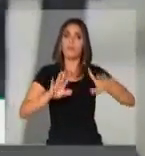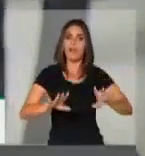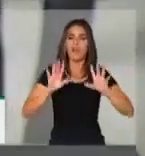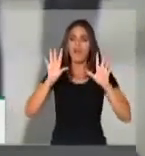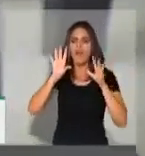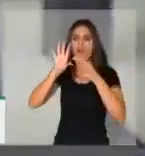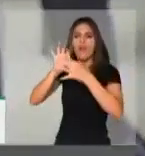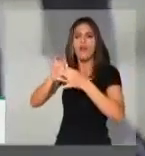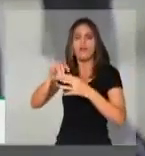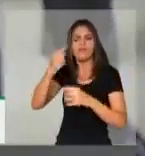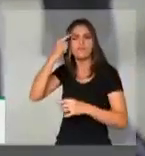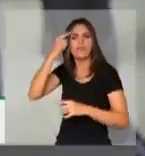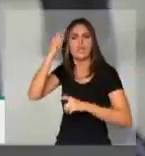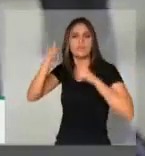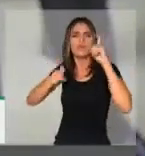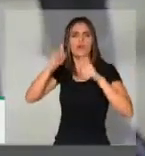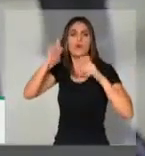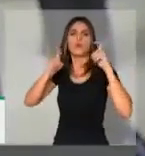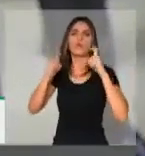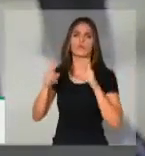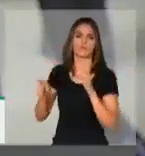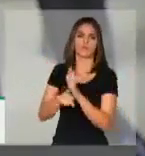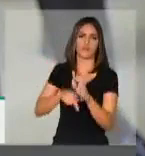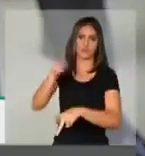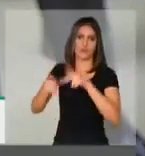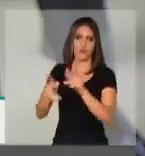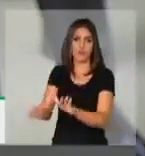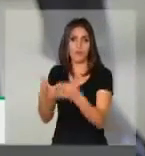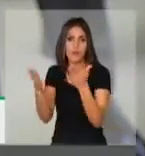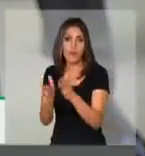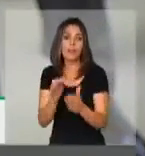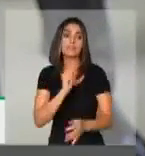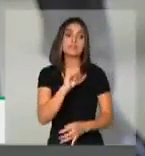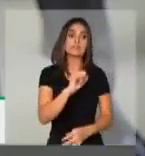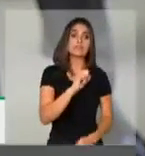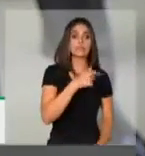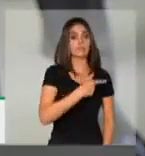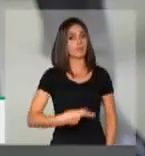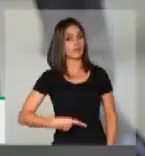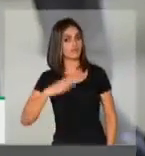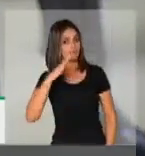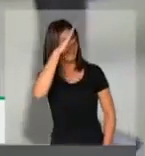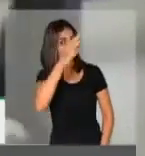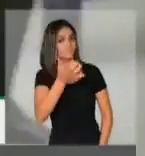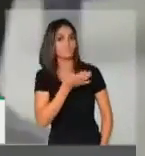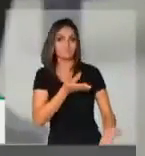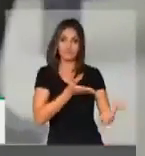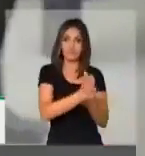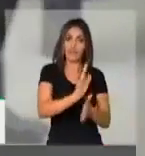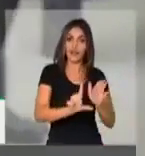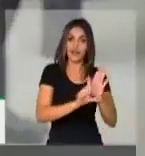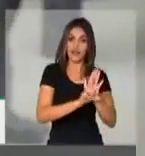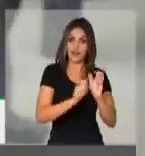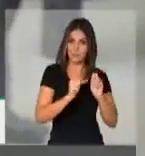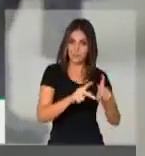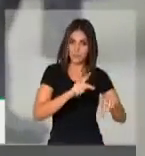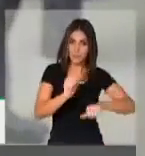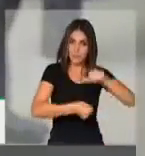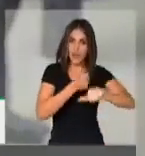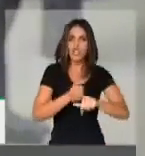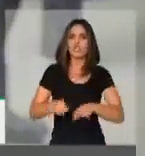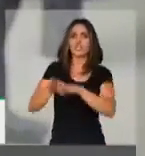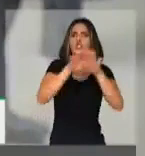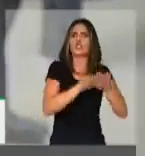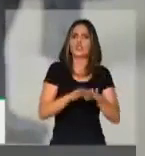proteção dos mais pobres. Se o presidente da República tiver a vontade de aprovar a reforma da Previdência, de trazer justiça